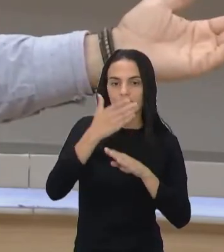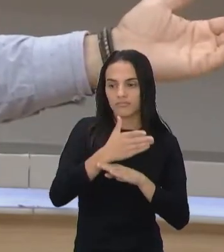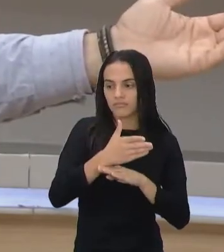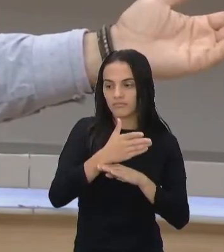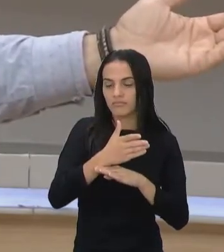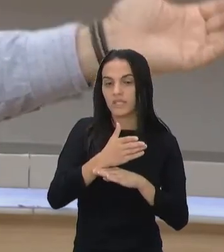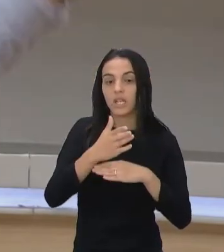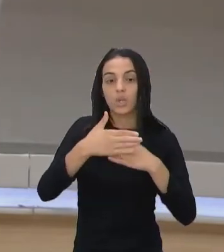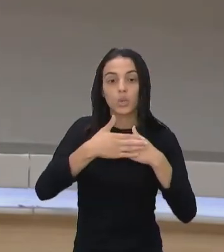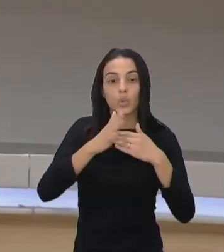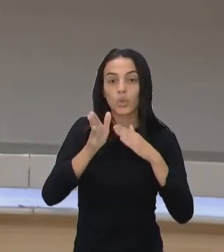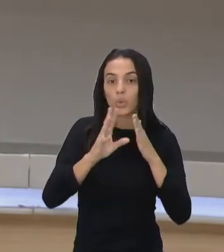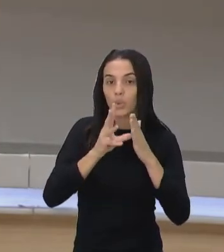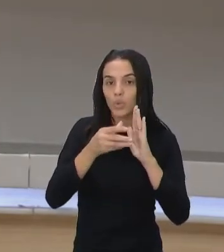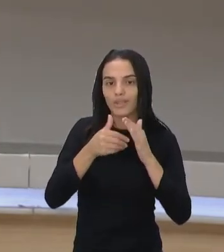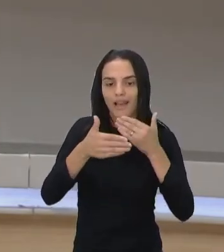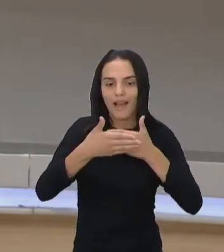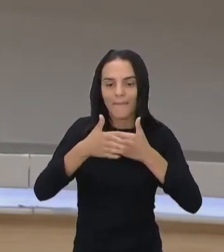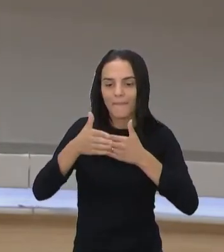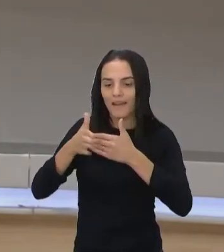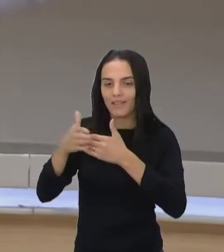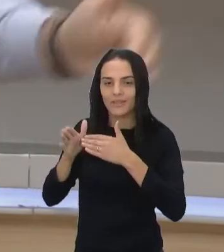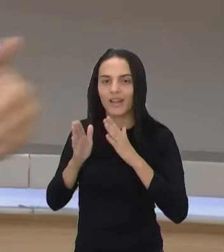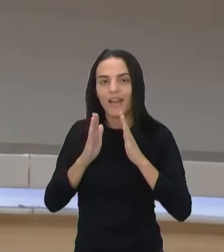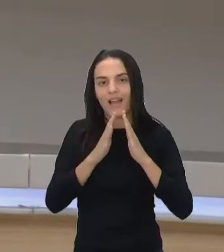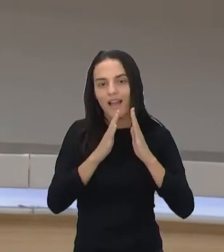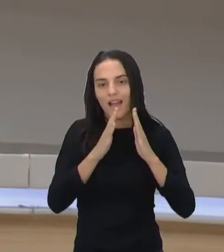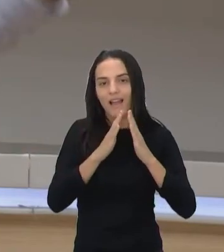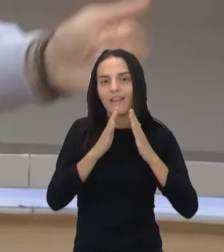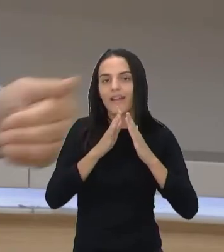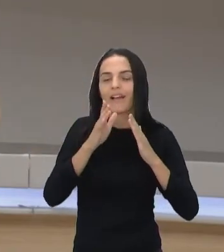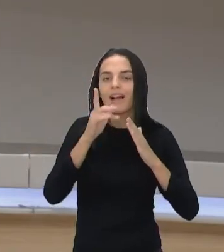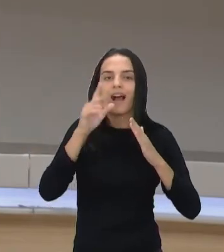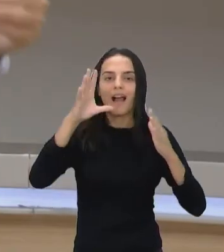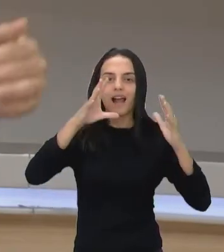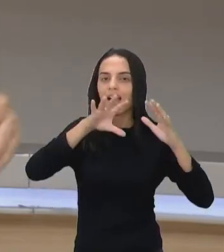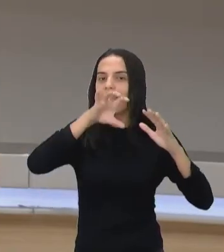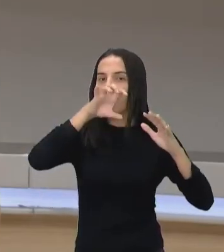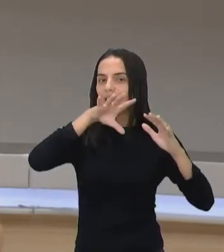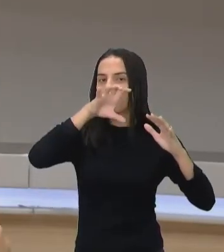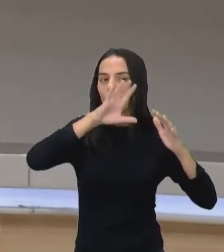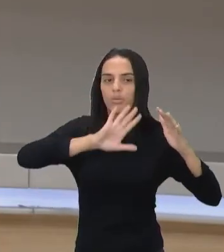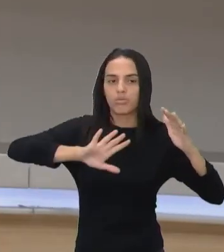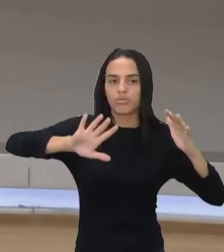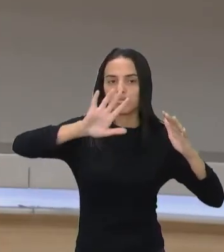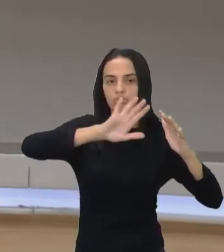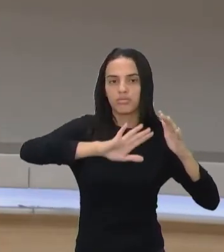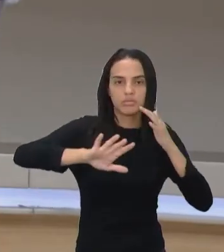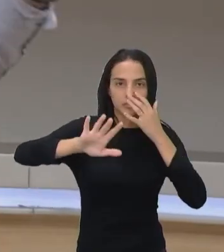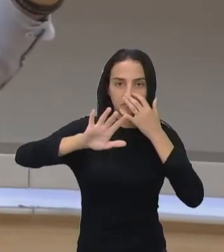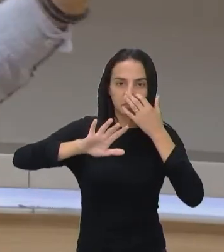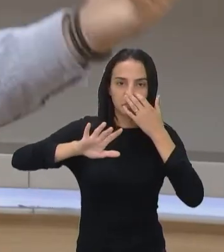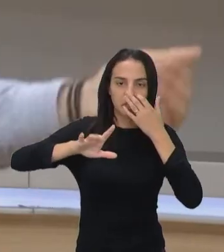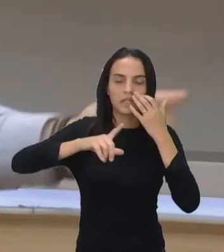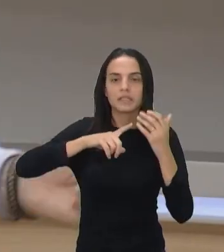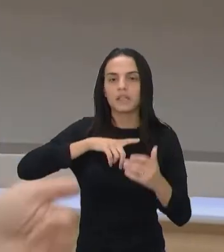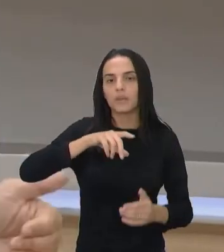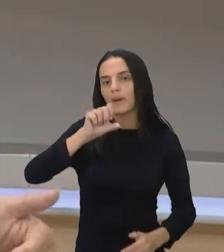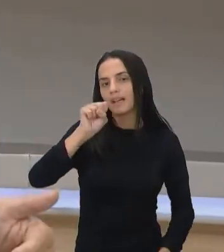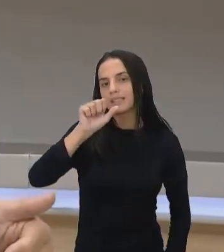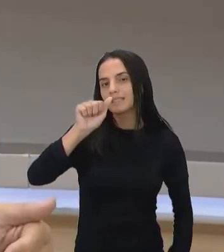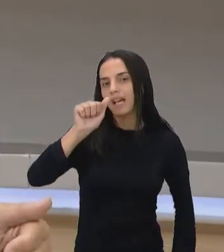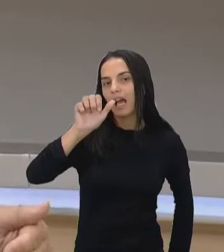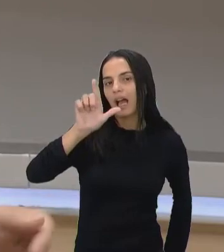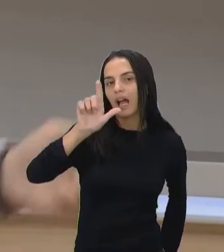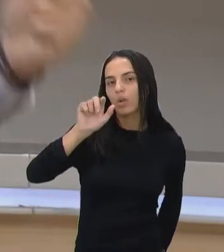aberto. E isso fazia com que as casas se ventilassem e acabavam tendo uma salubridade